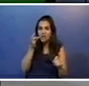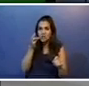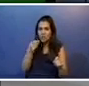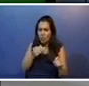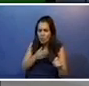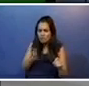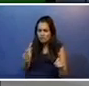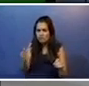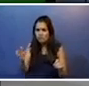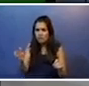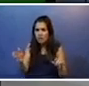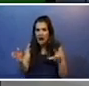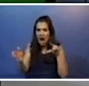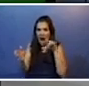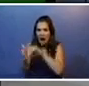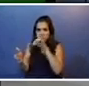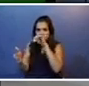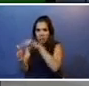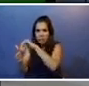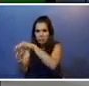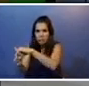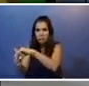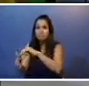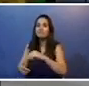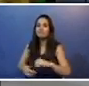né, roedores, os ratinhos, por exemplo.